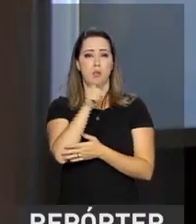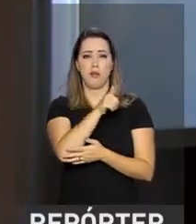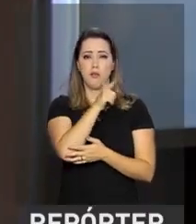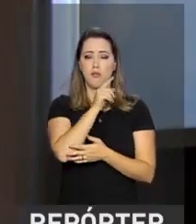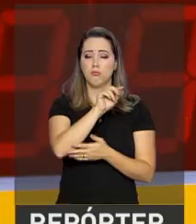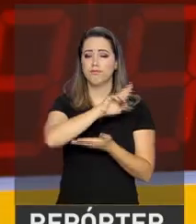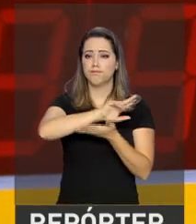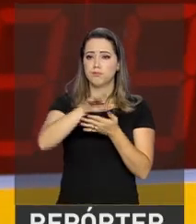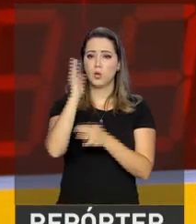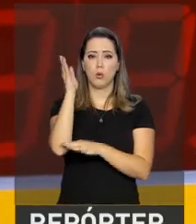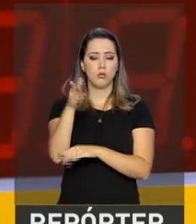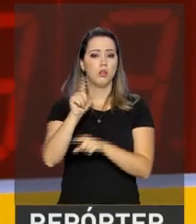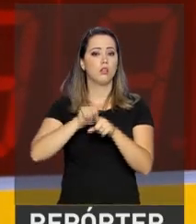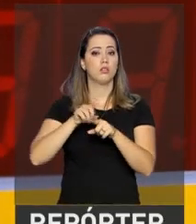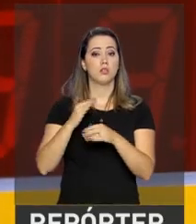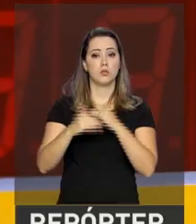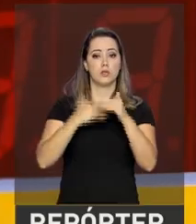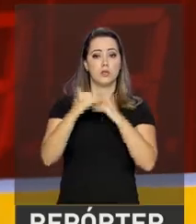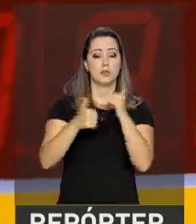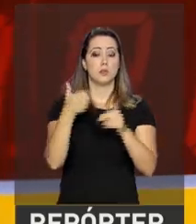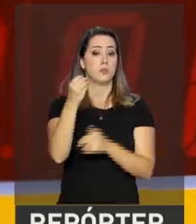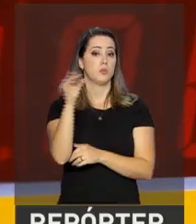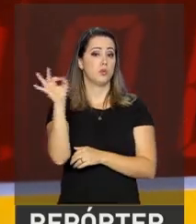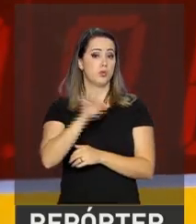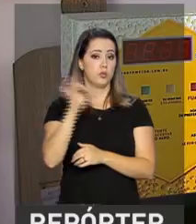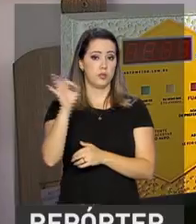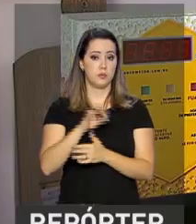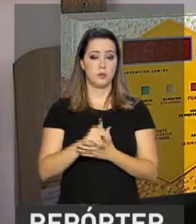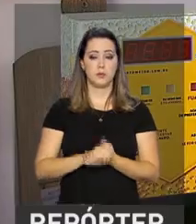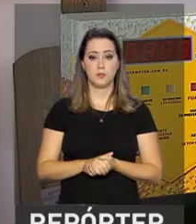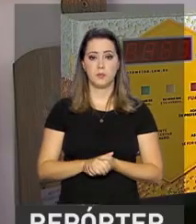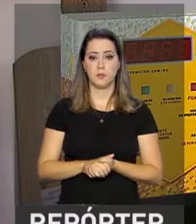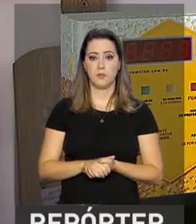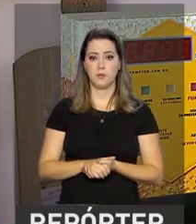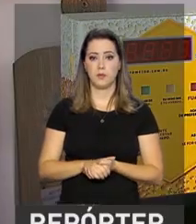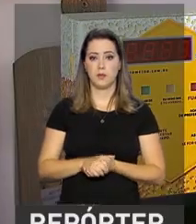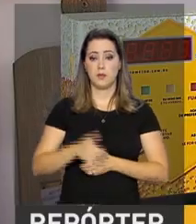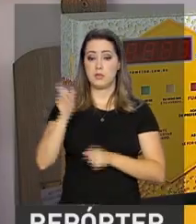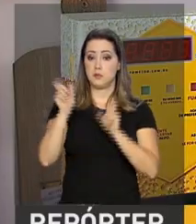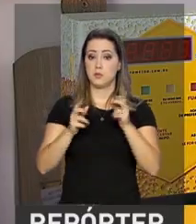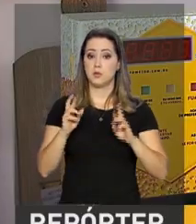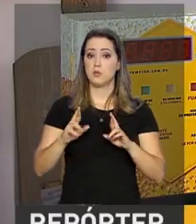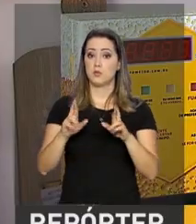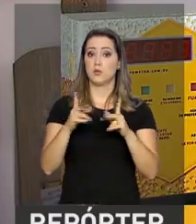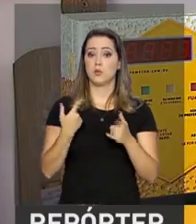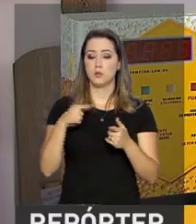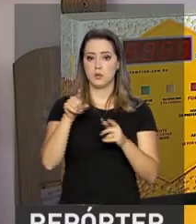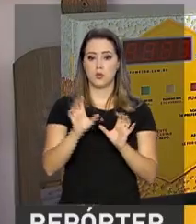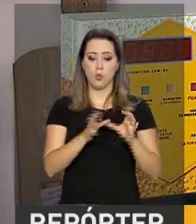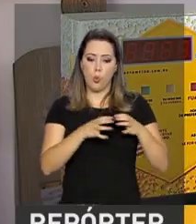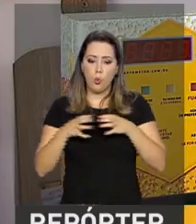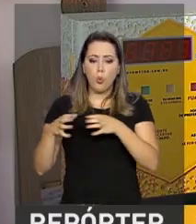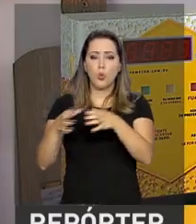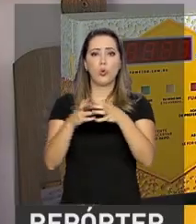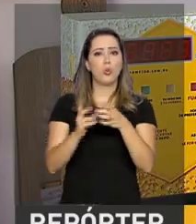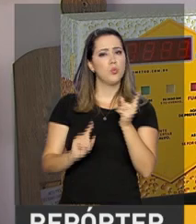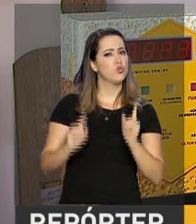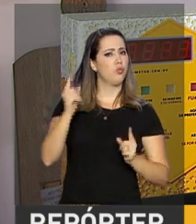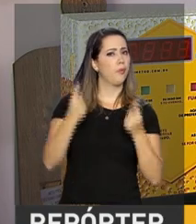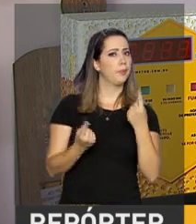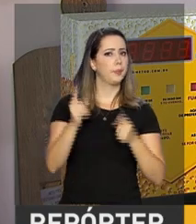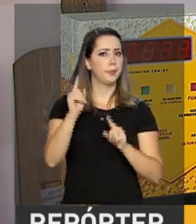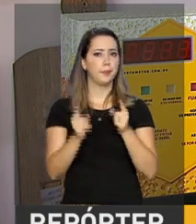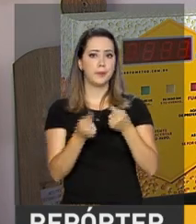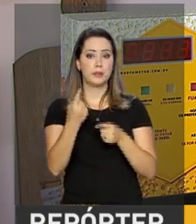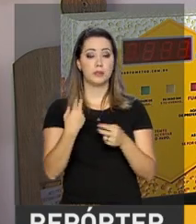um crescimento no faturamento de quase 10%. As pessoas estão aproveitando esse momento dos blocos e nós esperamos que, por